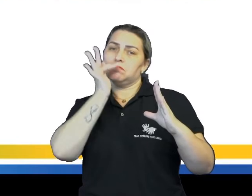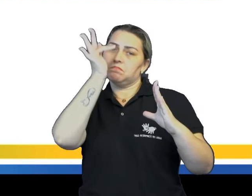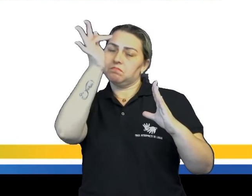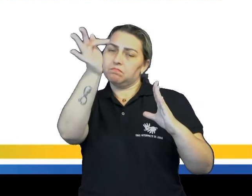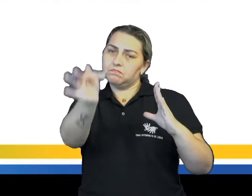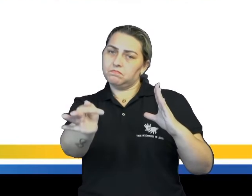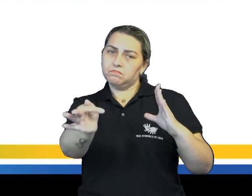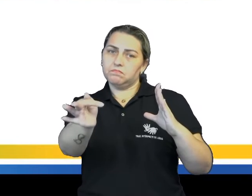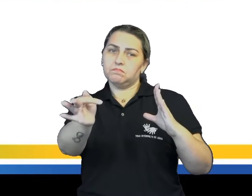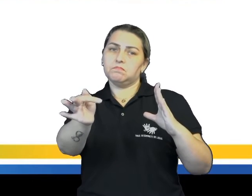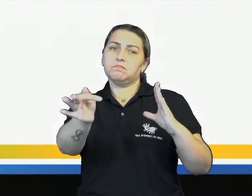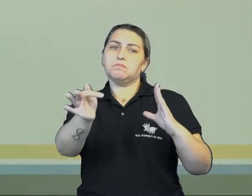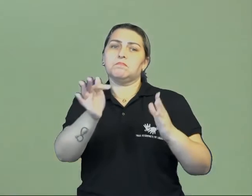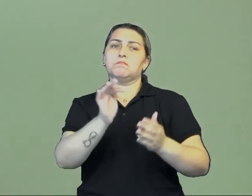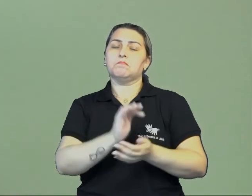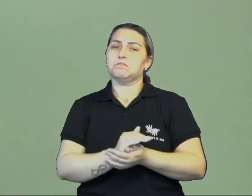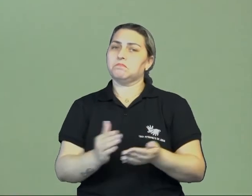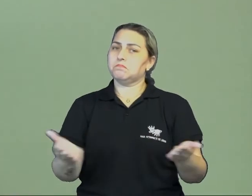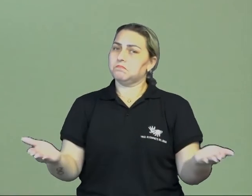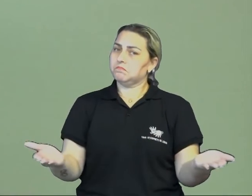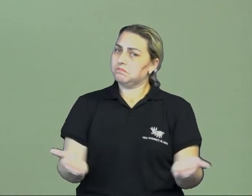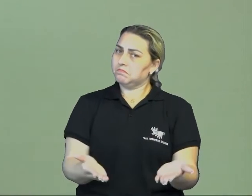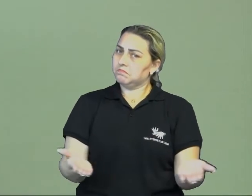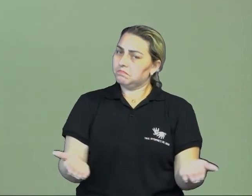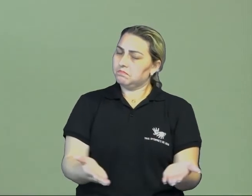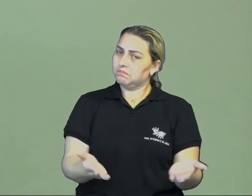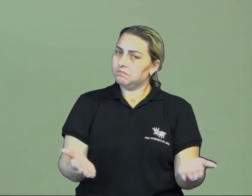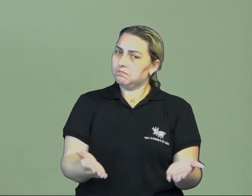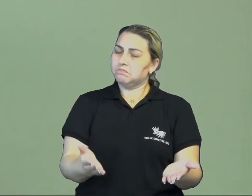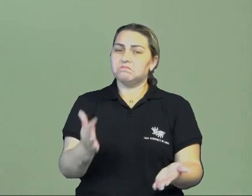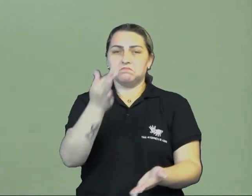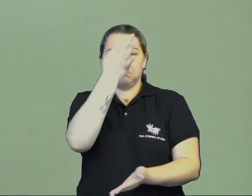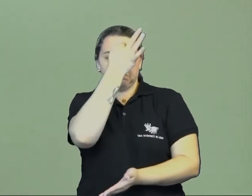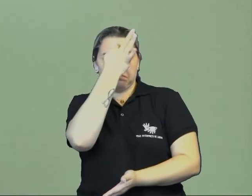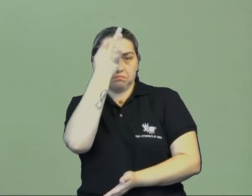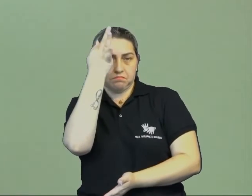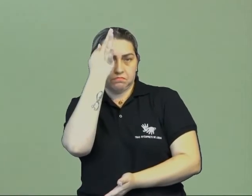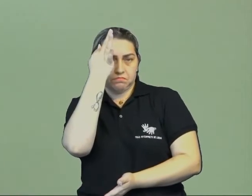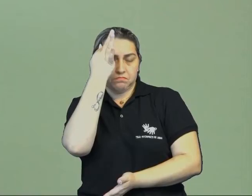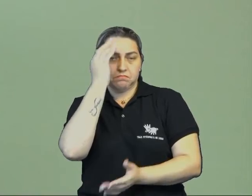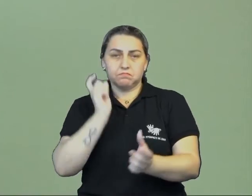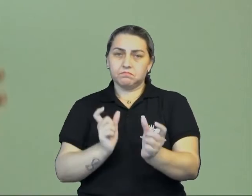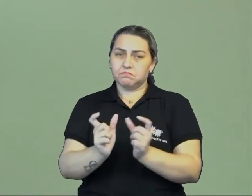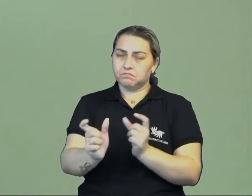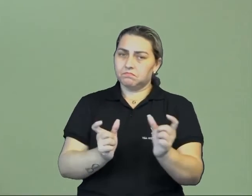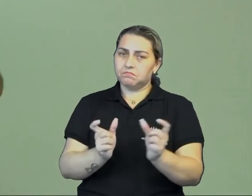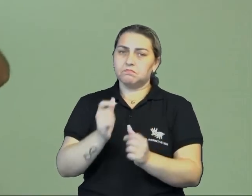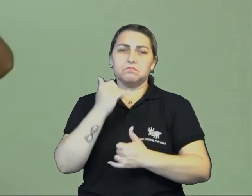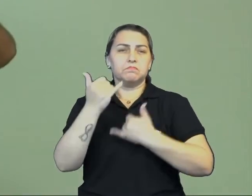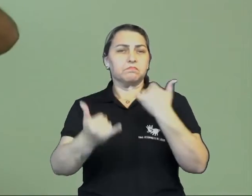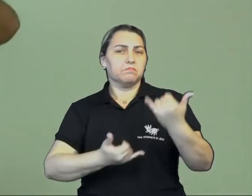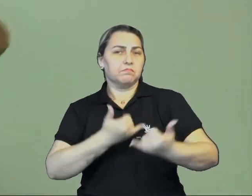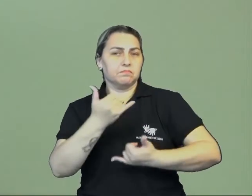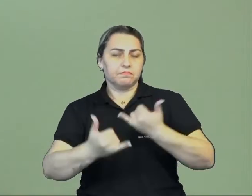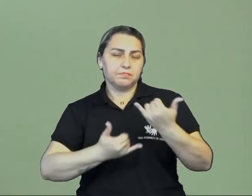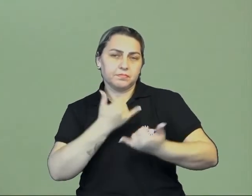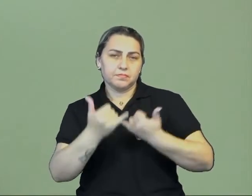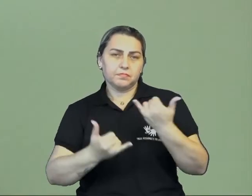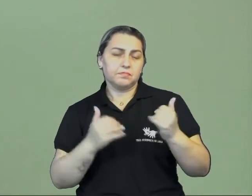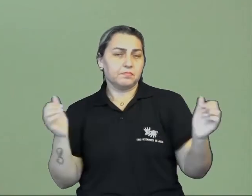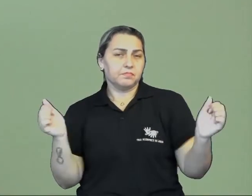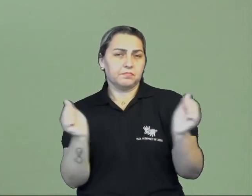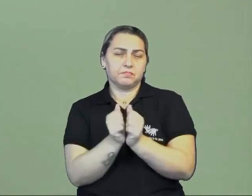a ilusão do presente. Professor, que filósofo. Gente, palavras diferentes, imbricada, que a gente está